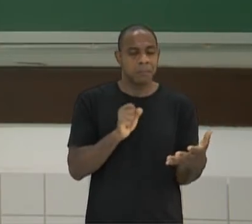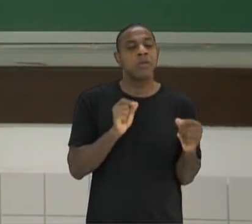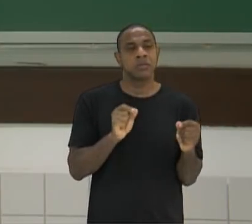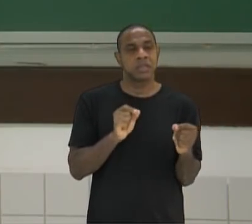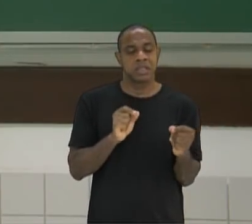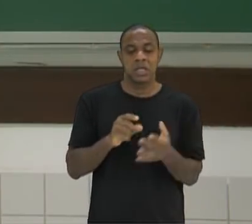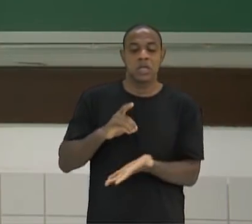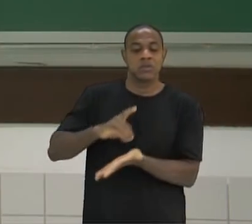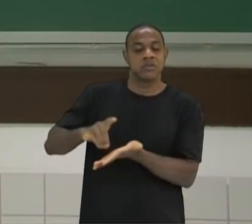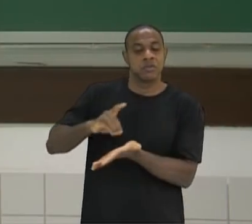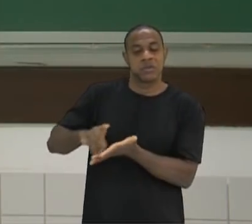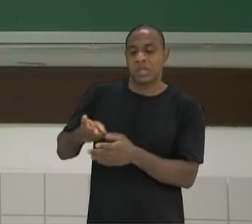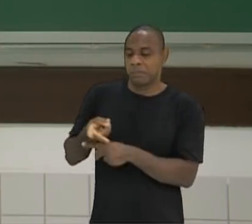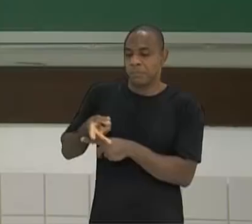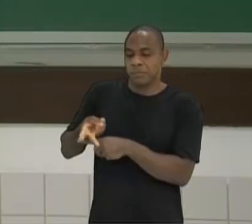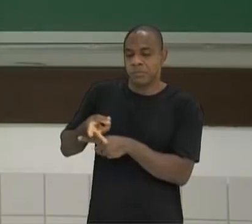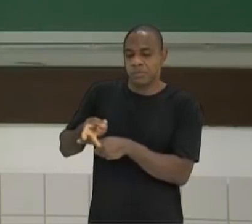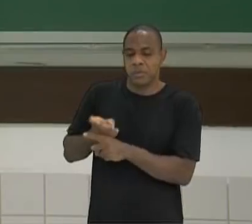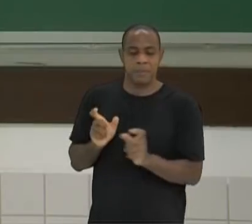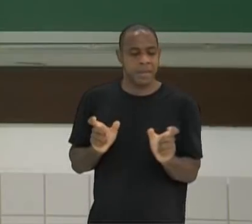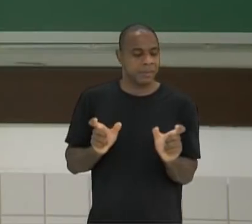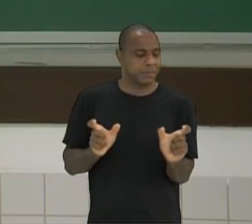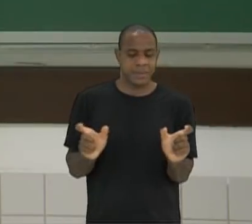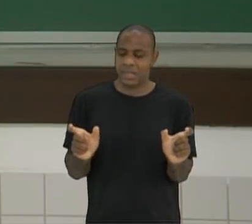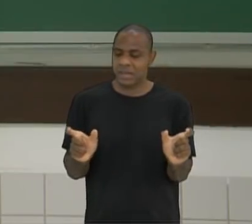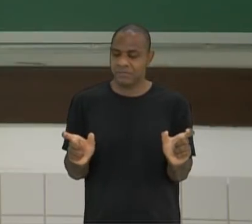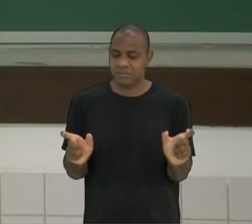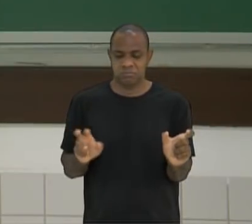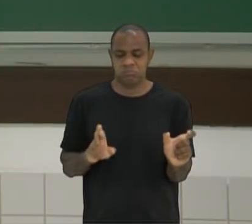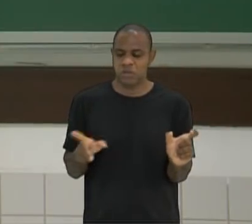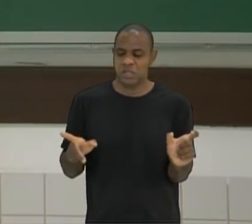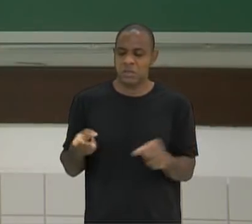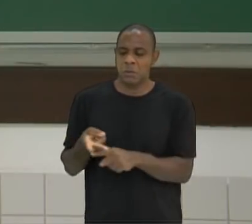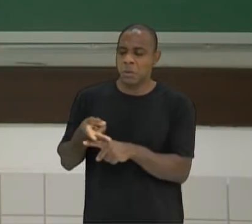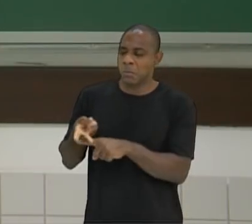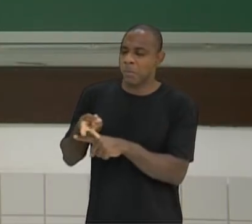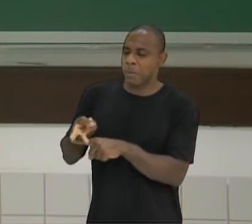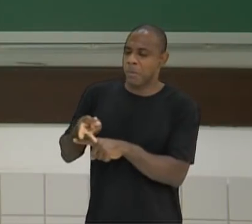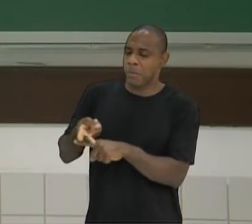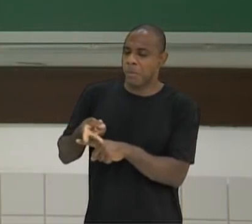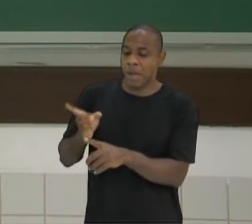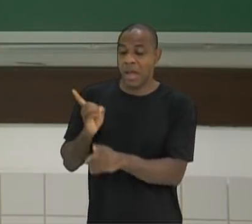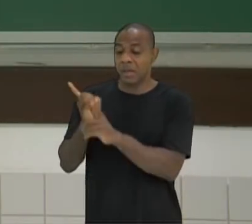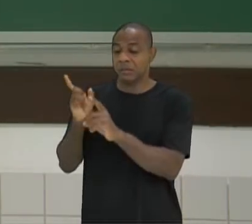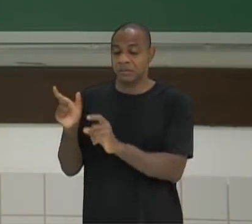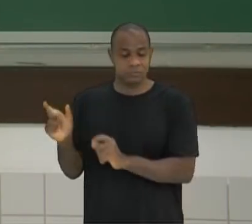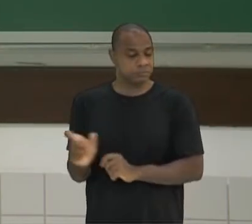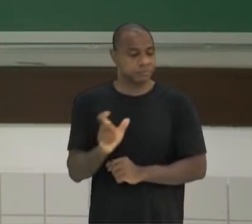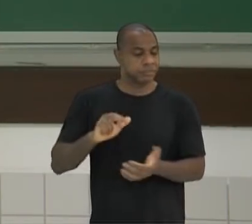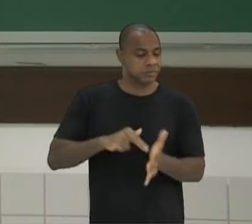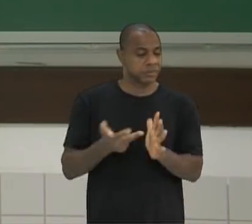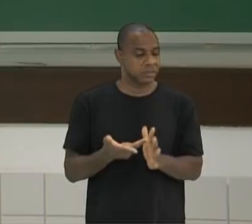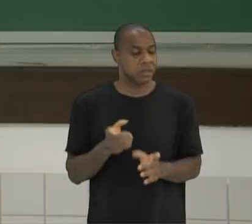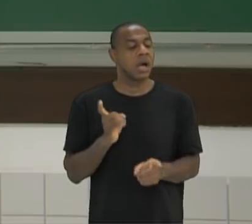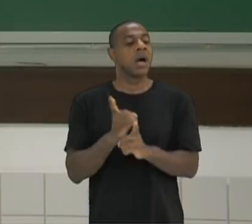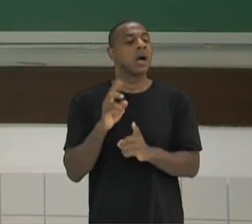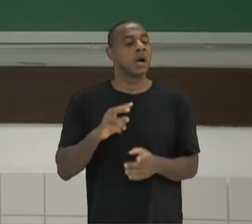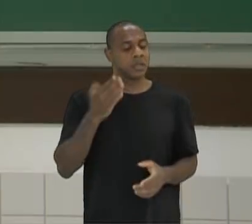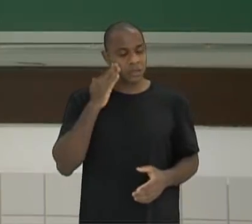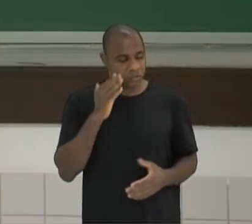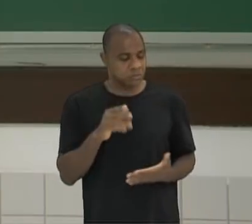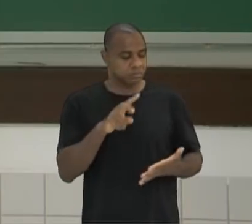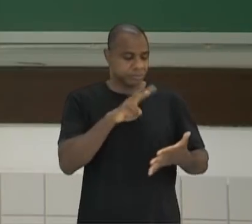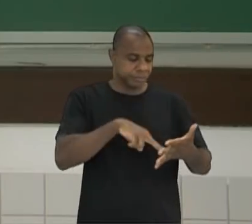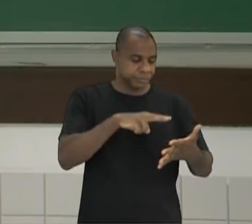dos dicionários, sejam online, né, os dicionários online, seja o dicionário impresso ali. Então,